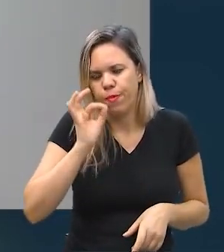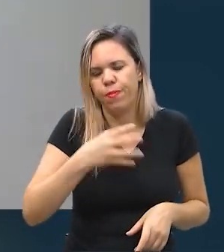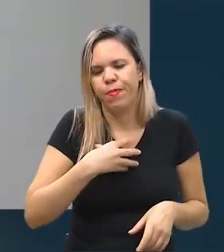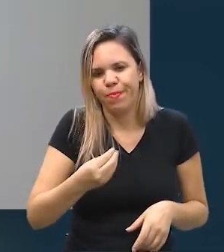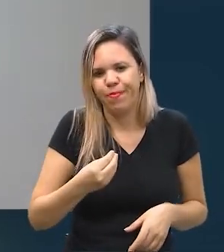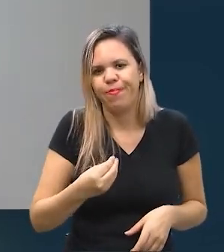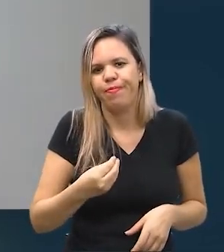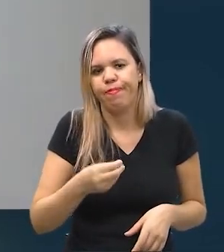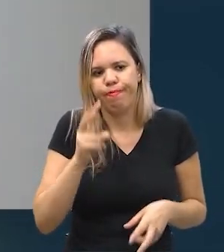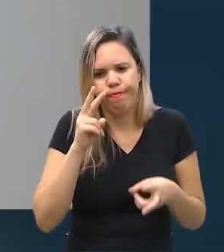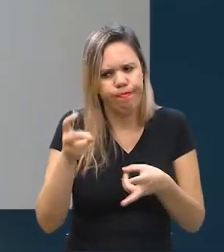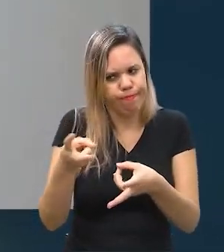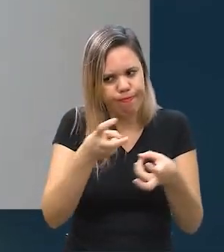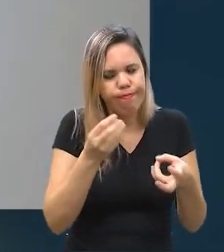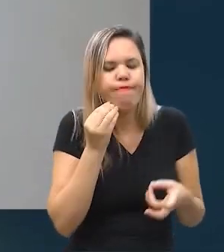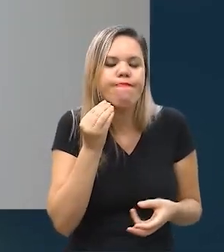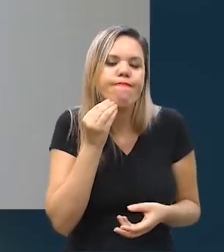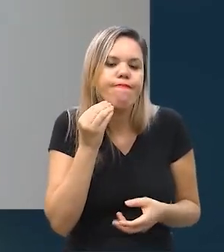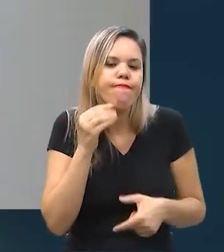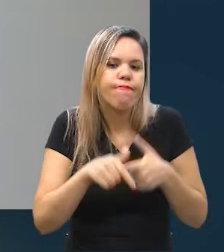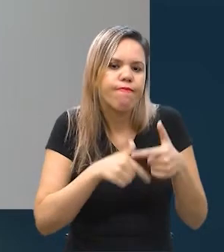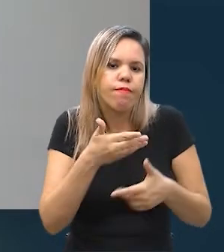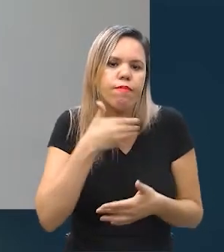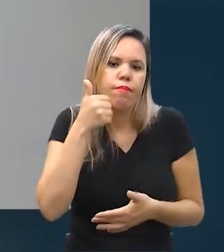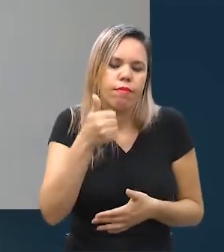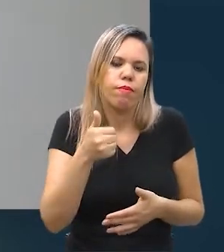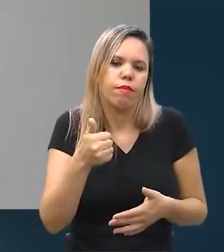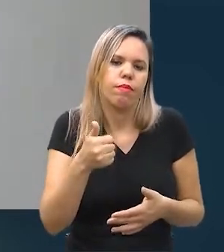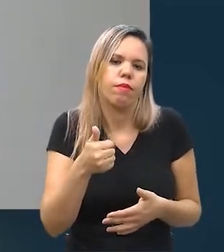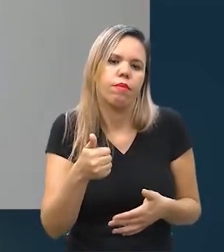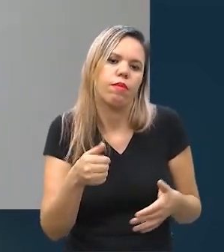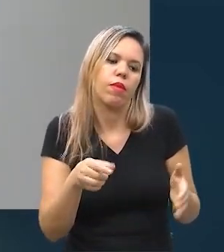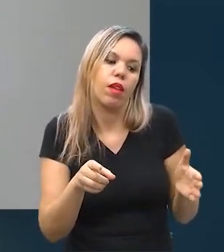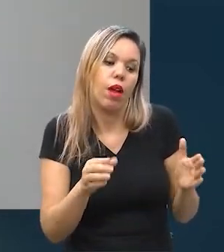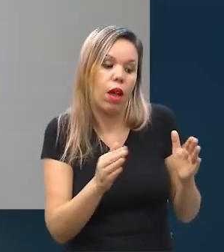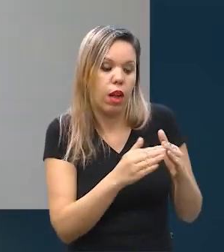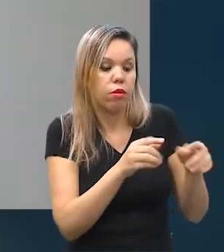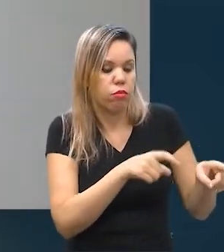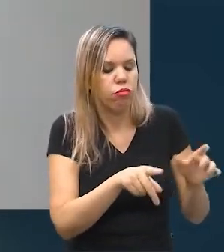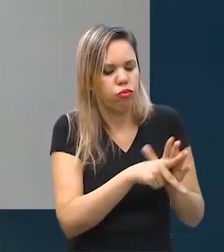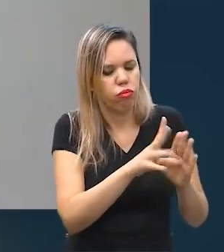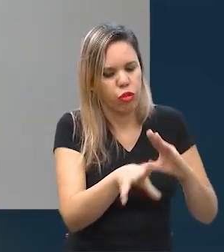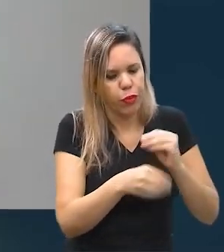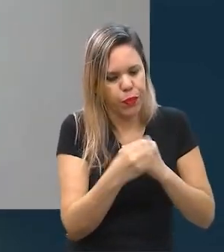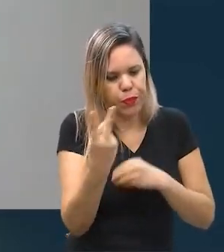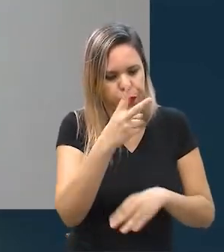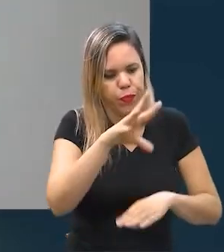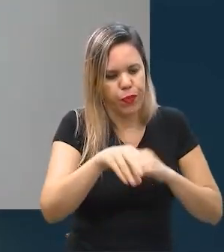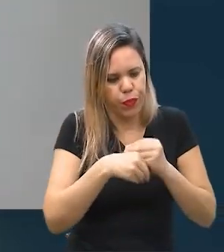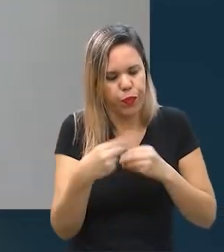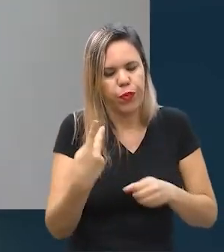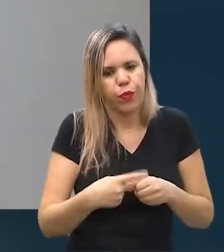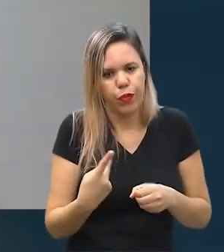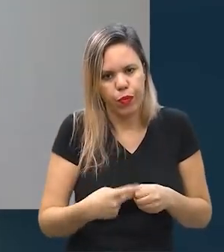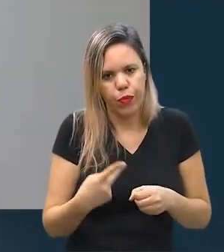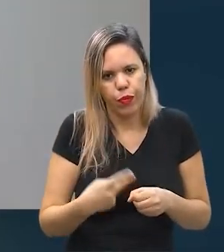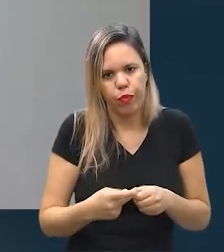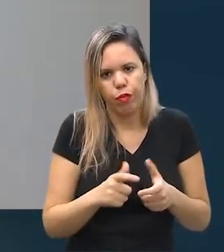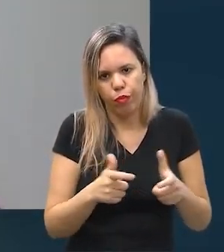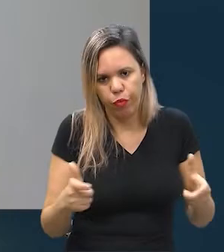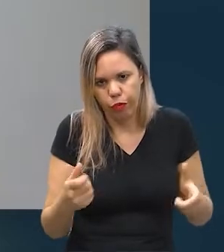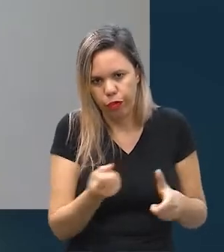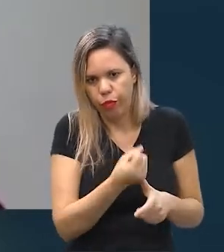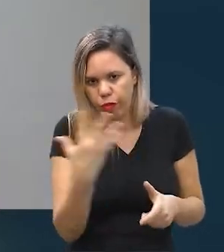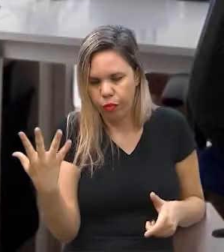os filhos estão vendo como oportunidade de trabalhar melhor a propriedade, seja agregando valor ao produto, verticalizando a